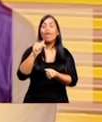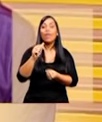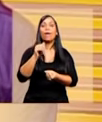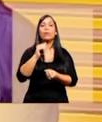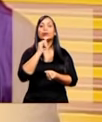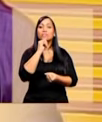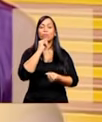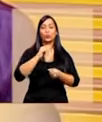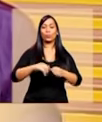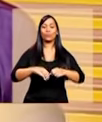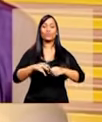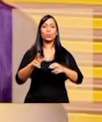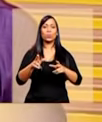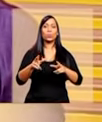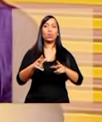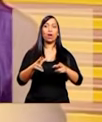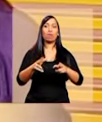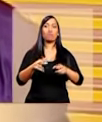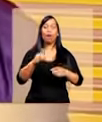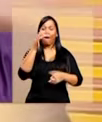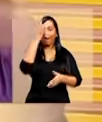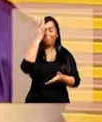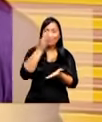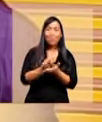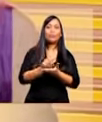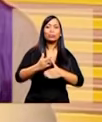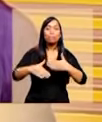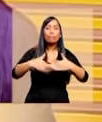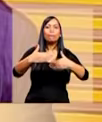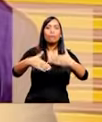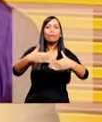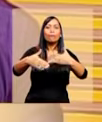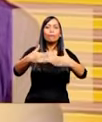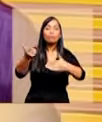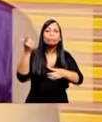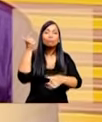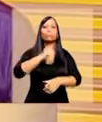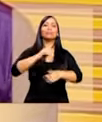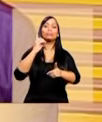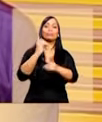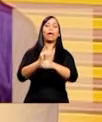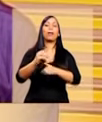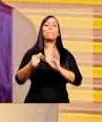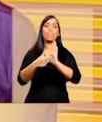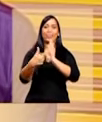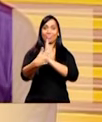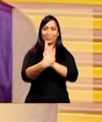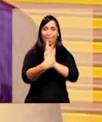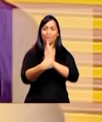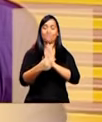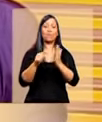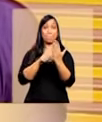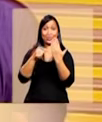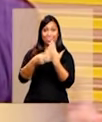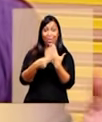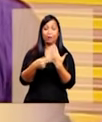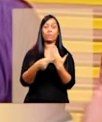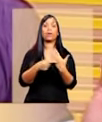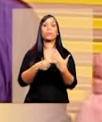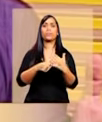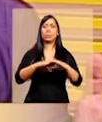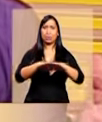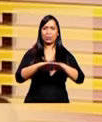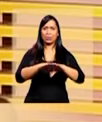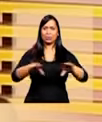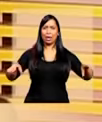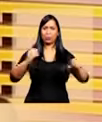é uma tábua que você se apega no oceano da vida. Então, acho que essa metáfora, e assim, de qualquer